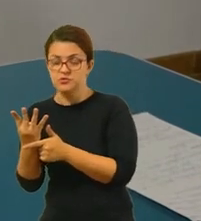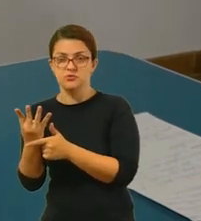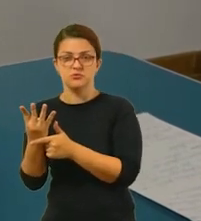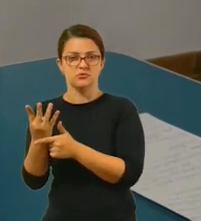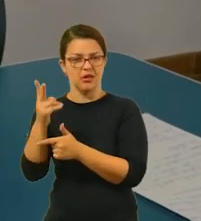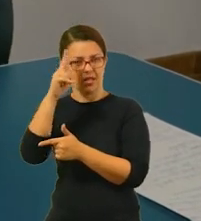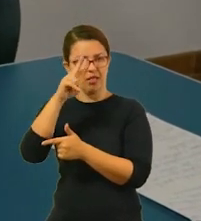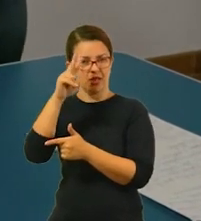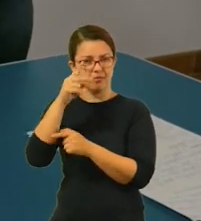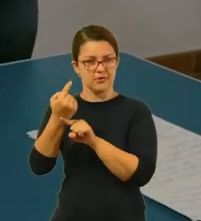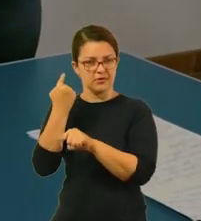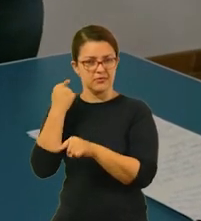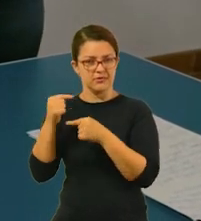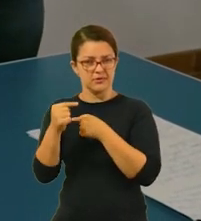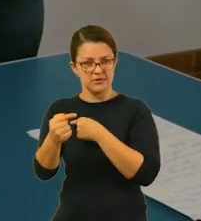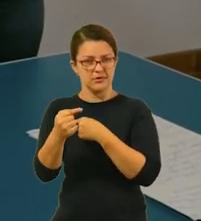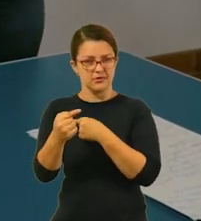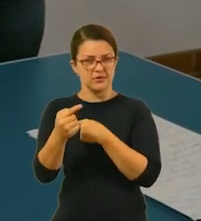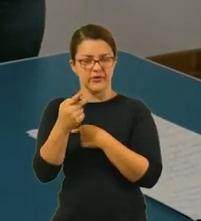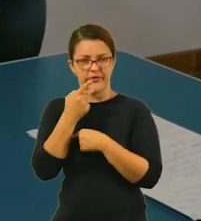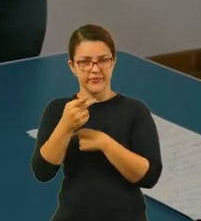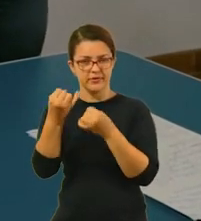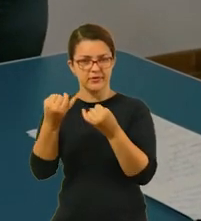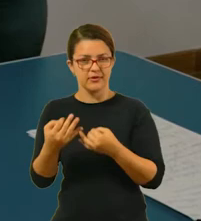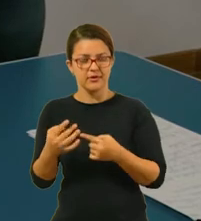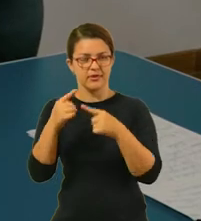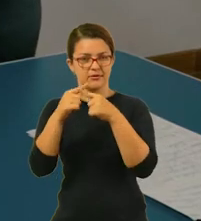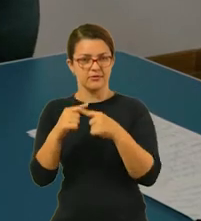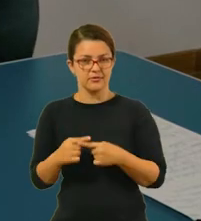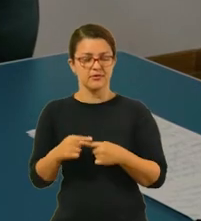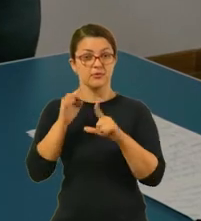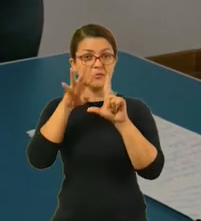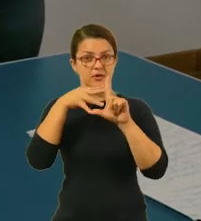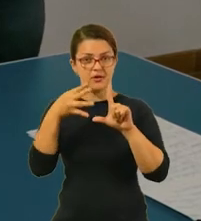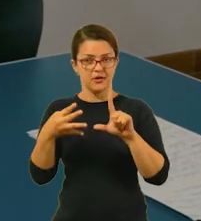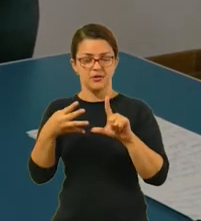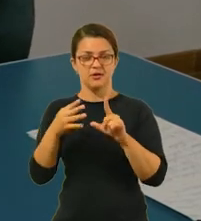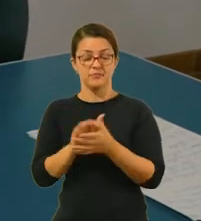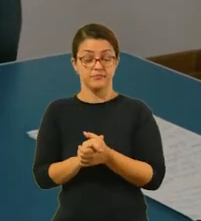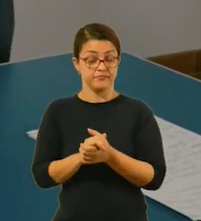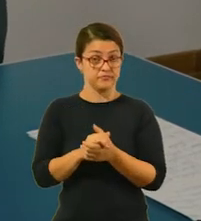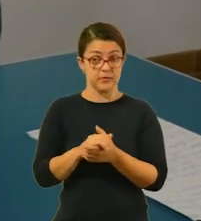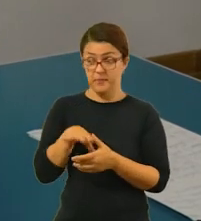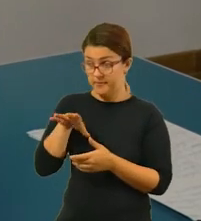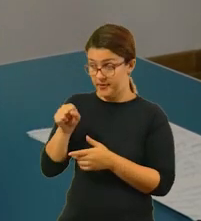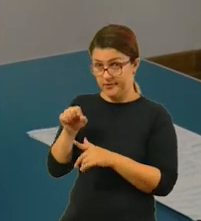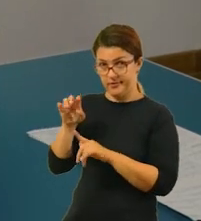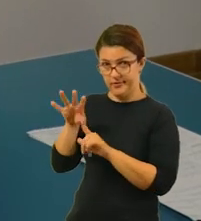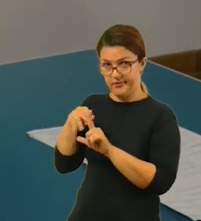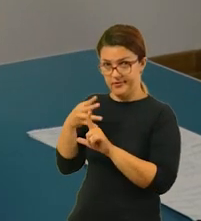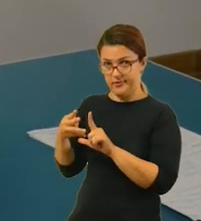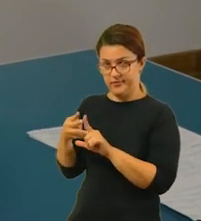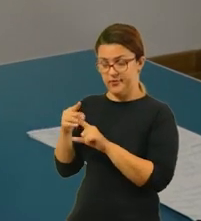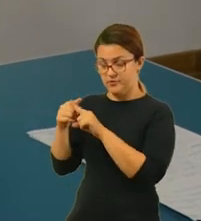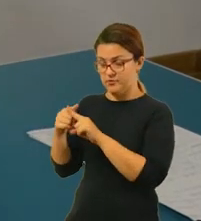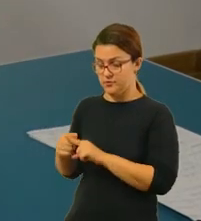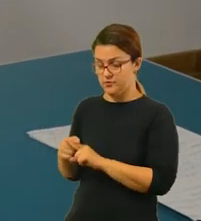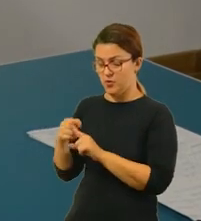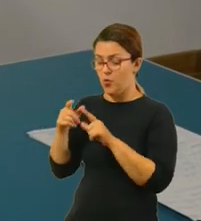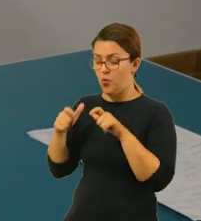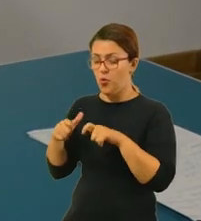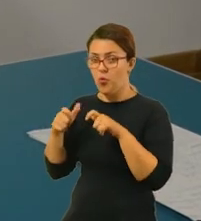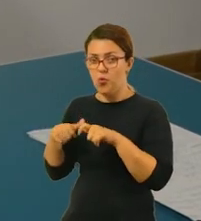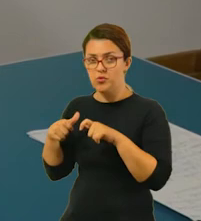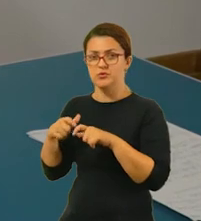podem utilizar, lembra que na semana passada eu falei de multiplicação com vocês? E nós vimos uma tabela de multiplicação? Então vai lá nessa tabela, tá? Procura onde tem